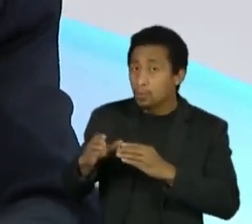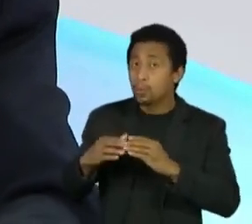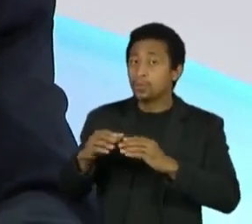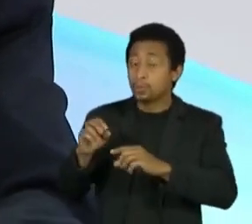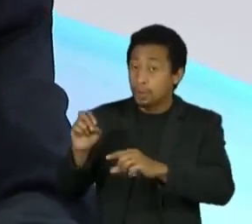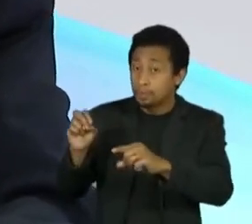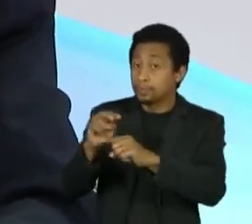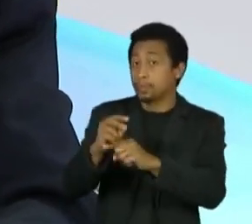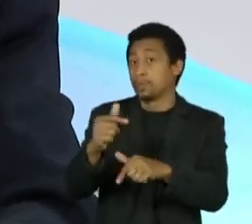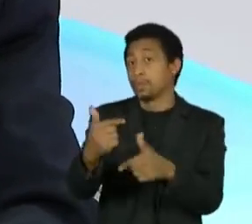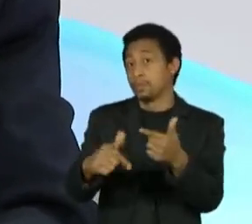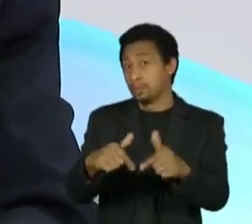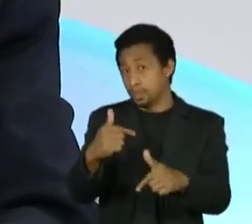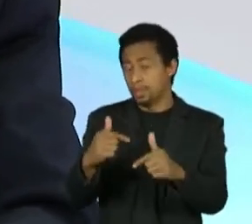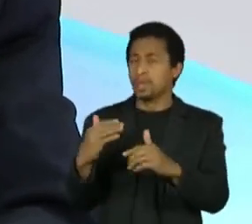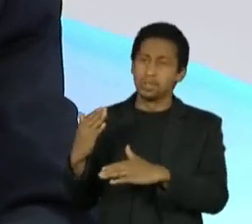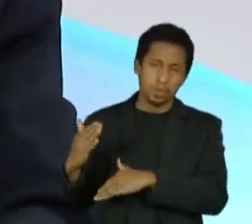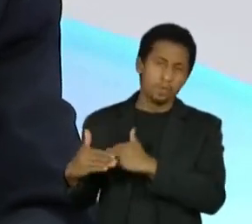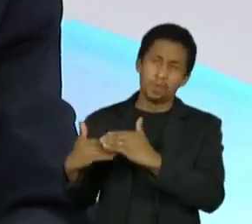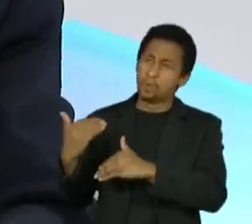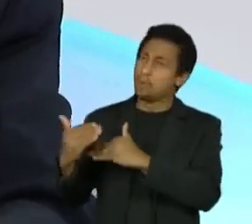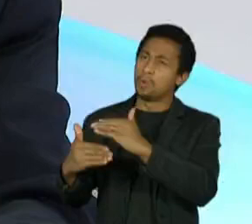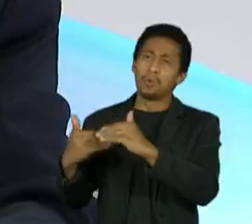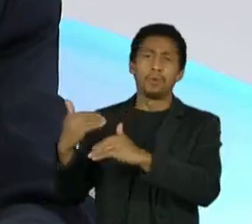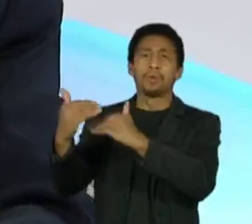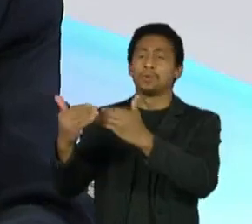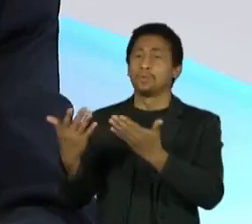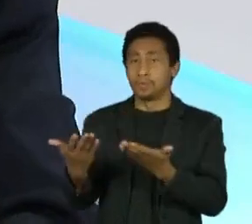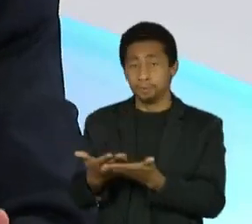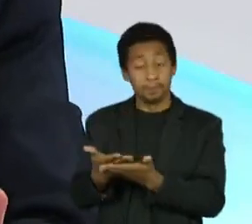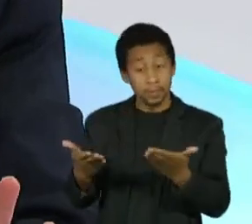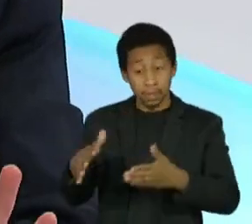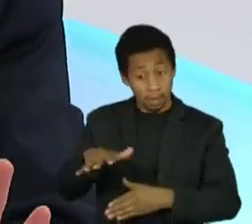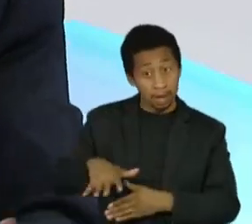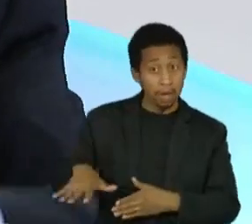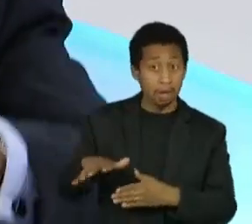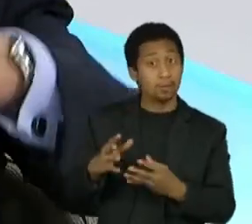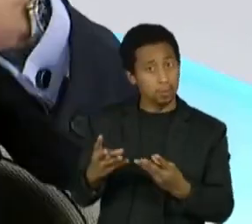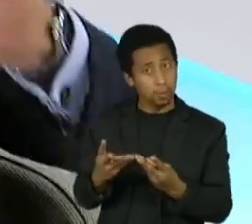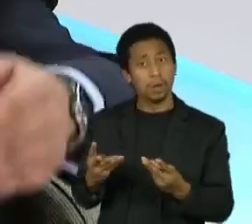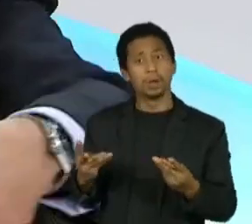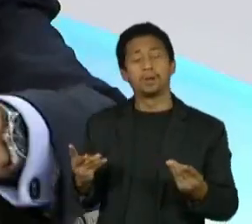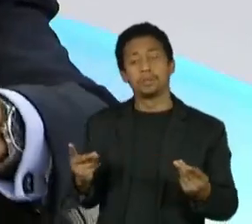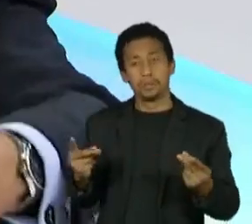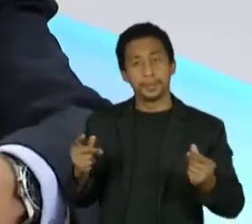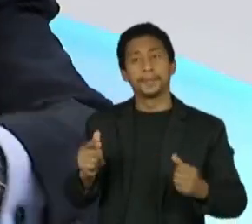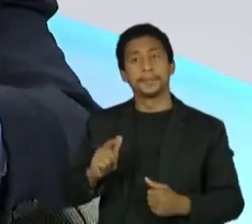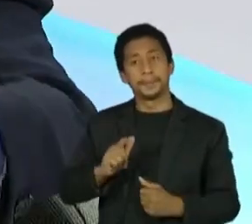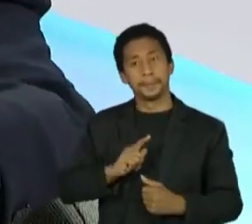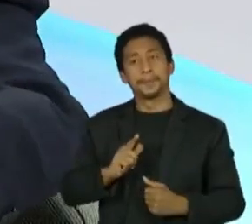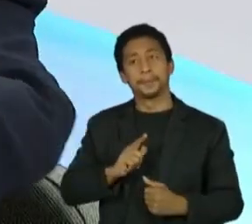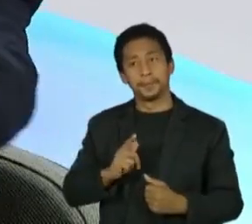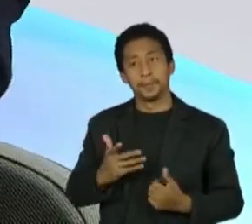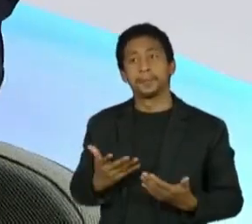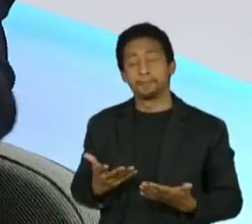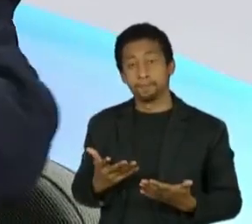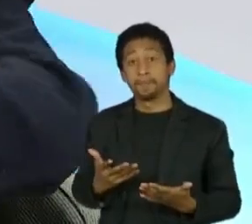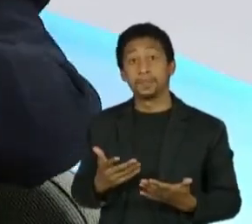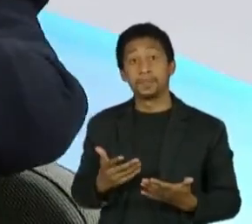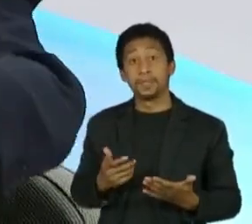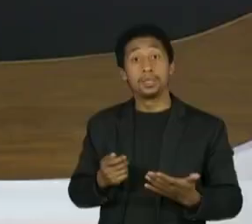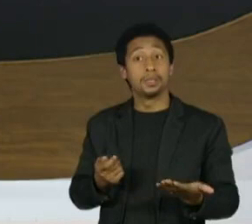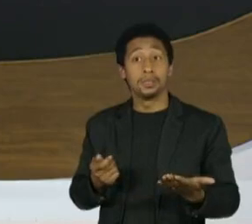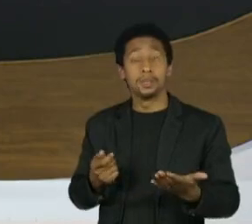acaba se desenvolvendo forte mesmo a companhia então são áreas de excelência nós descobrimos muita